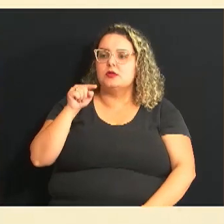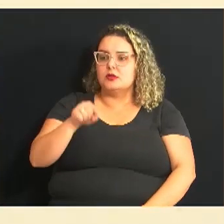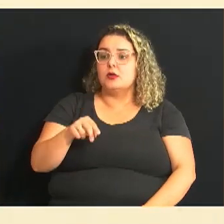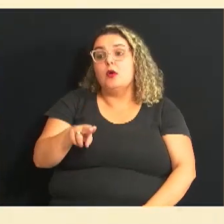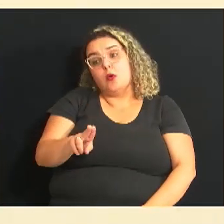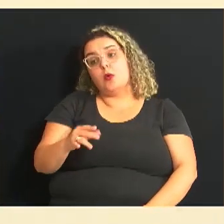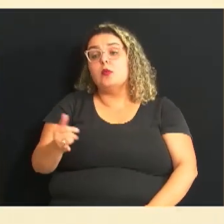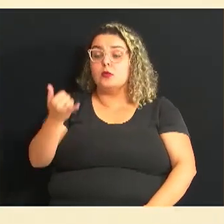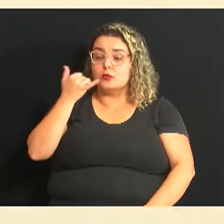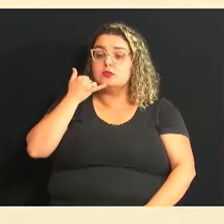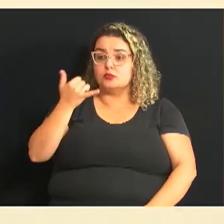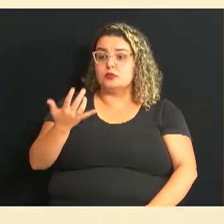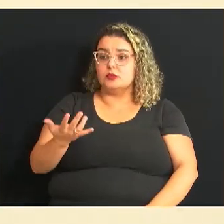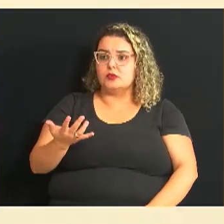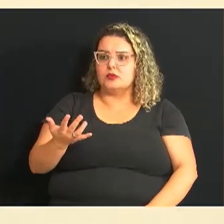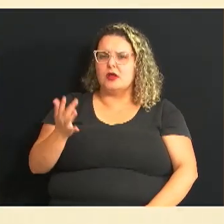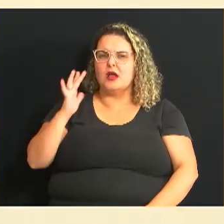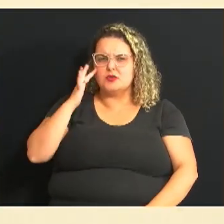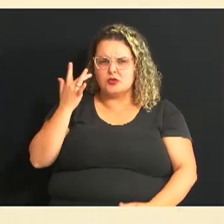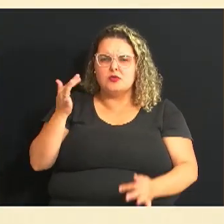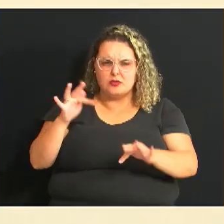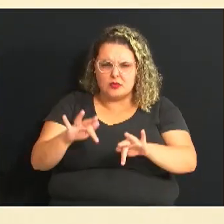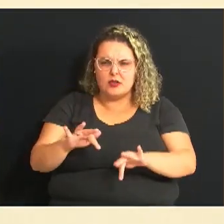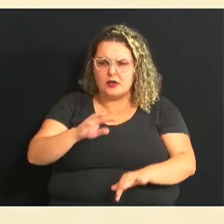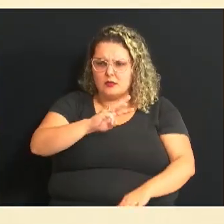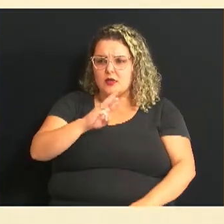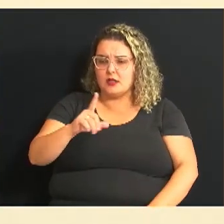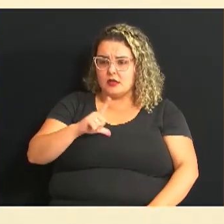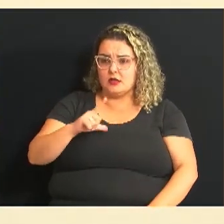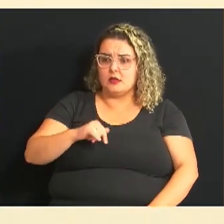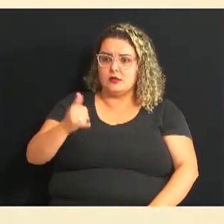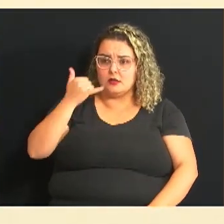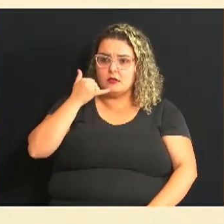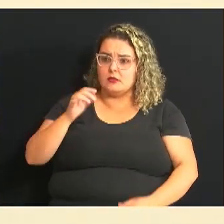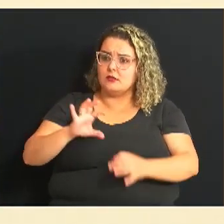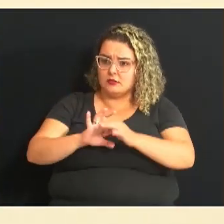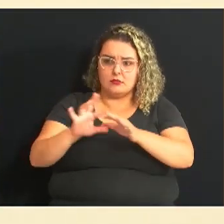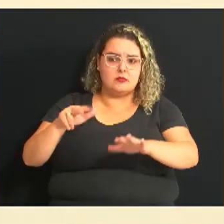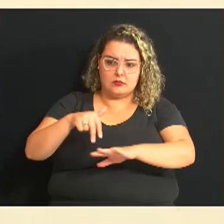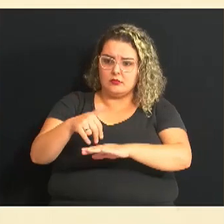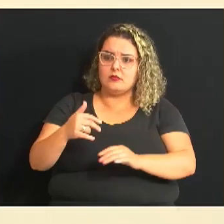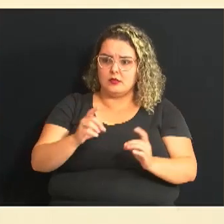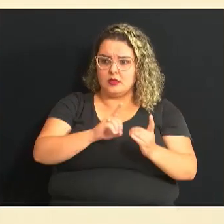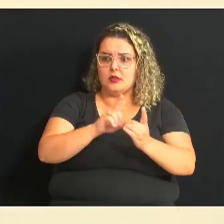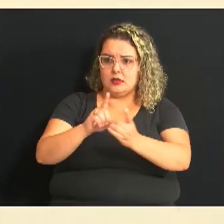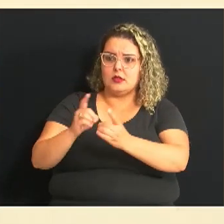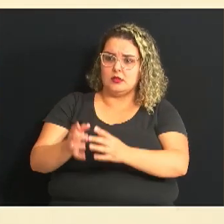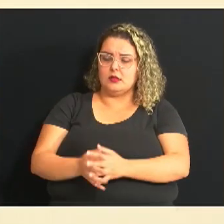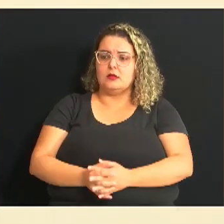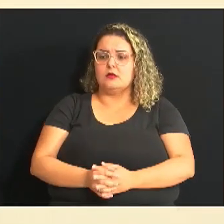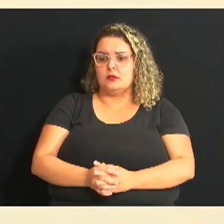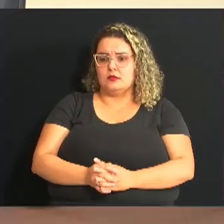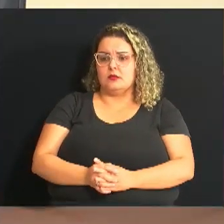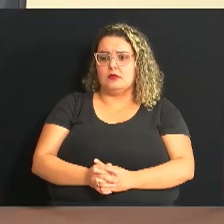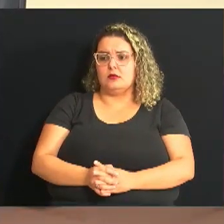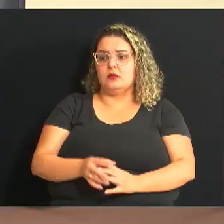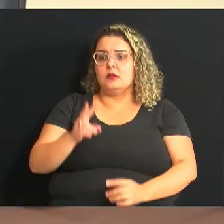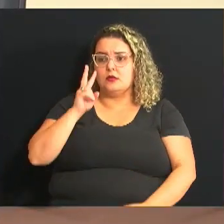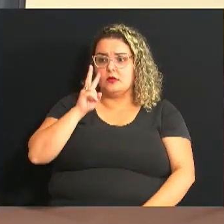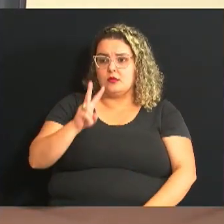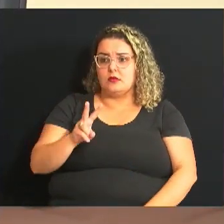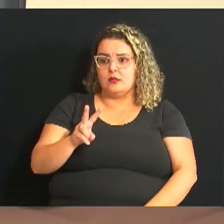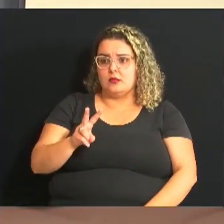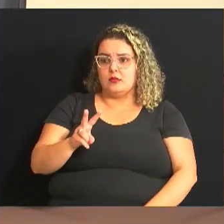telefone também, acho que no final da página também tem o nosso telefone lá que a gente está à disposição para atendê-los. Tá, olha, eu vou inclusive dar uma olhadinha aqui,